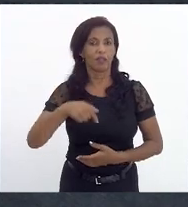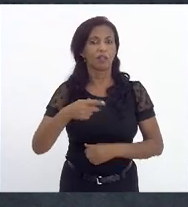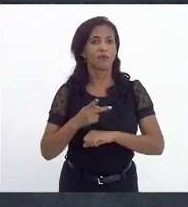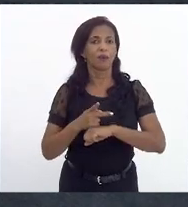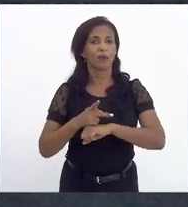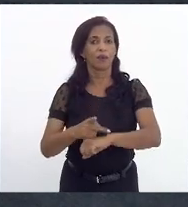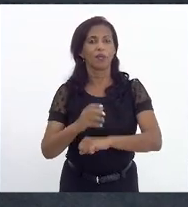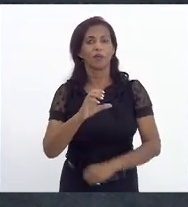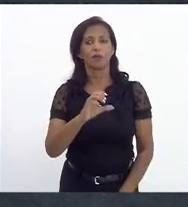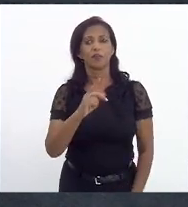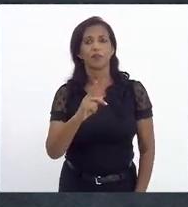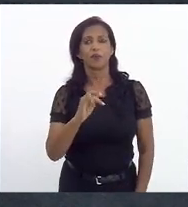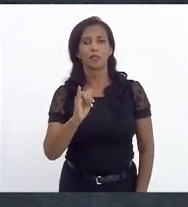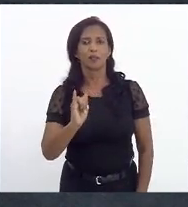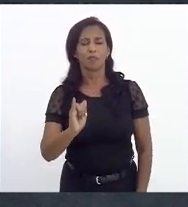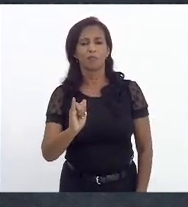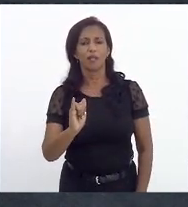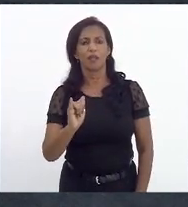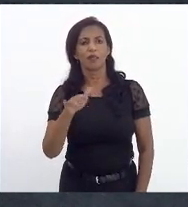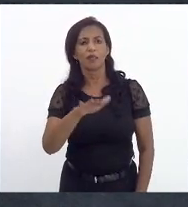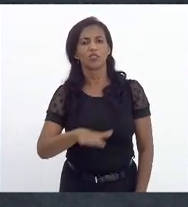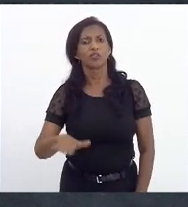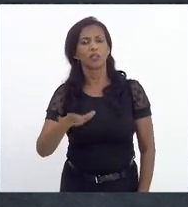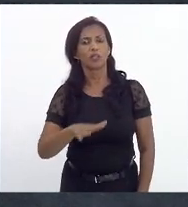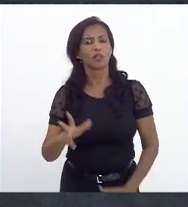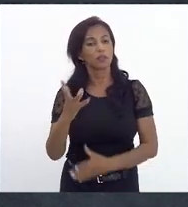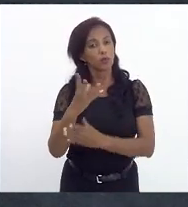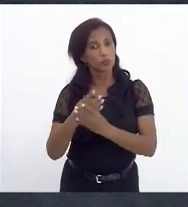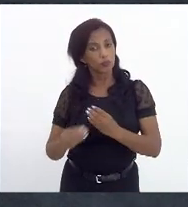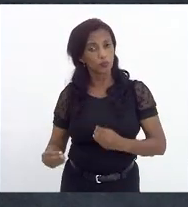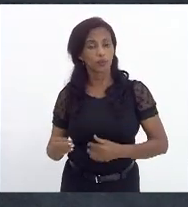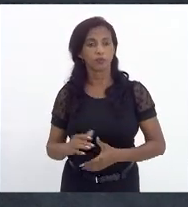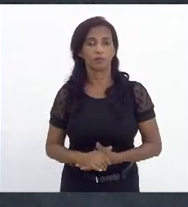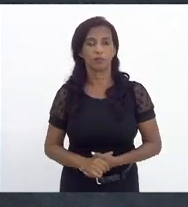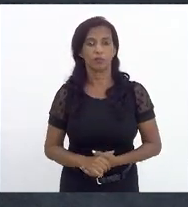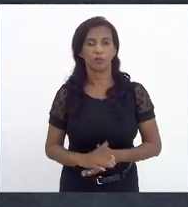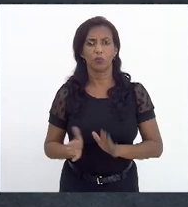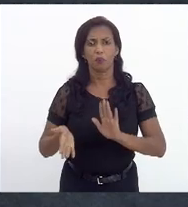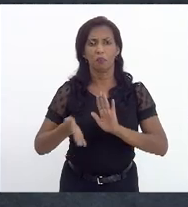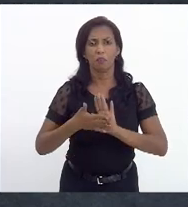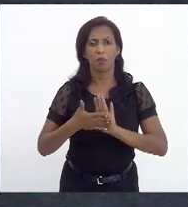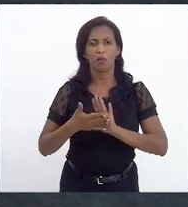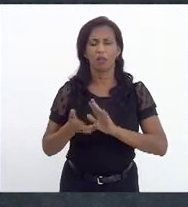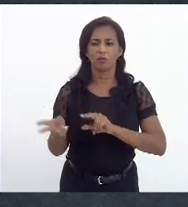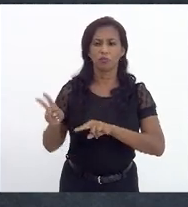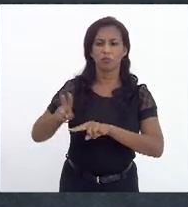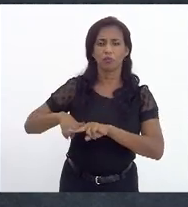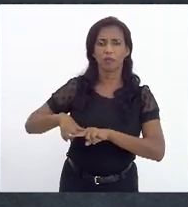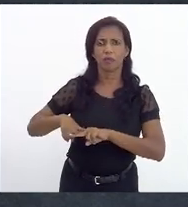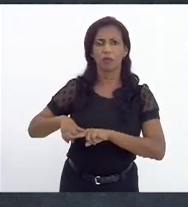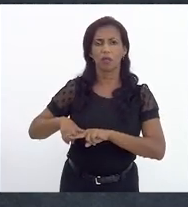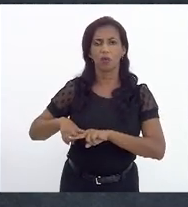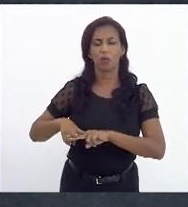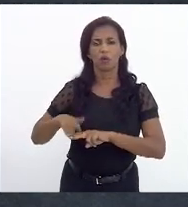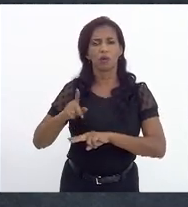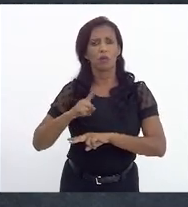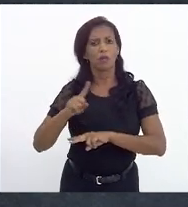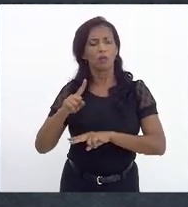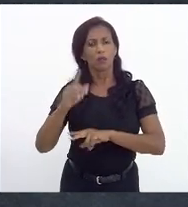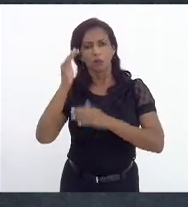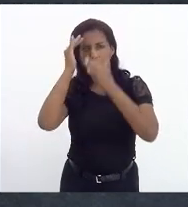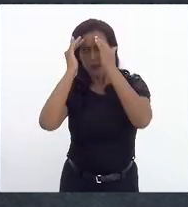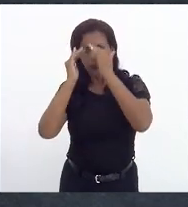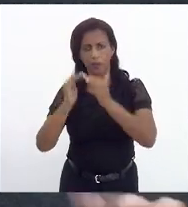CPI das Grandes Aparecidas, de um mandado de prisão que não estava sendo